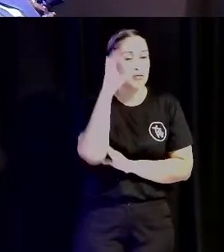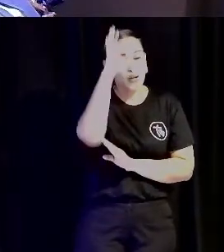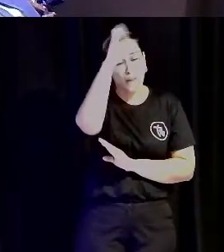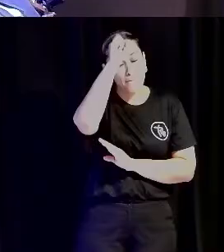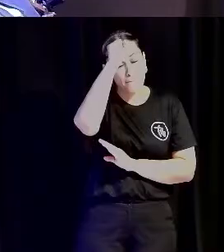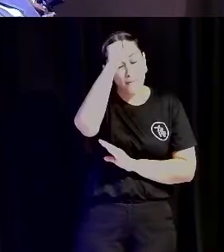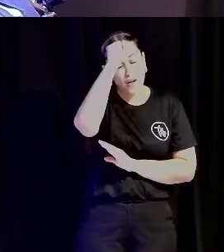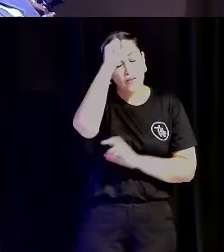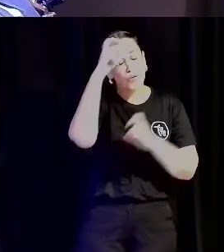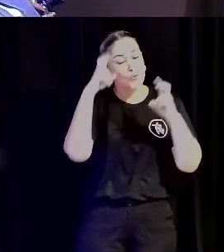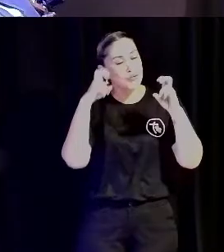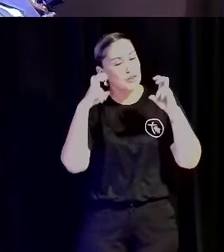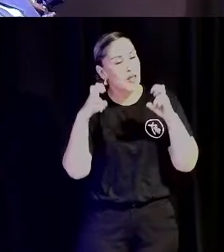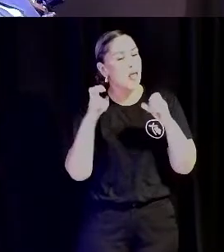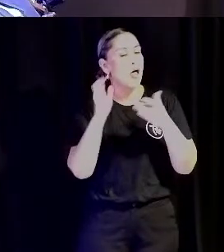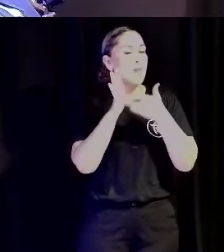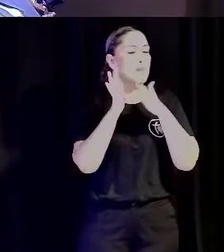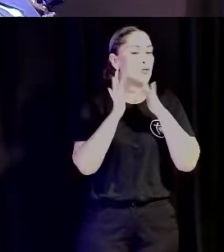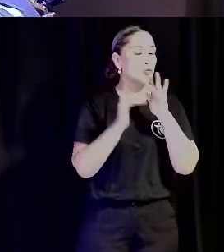Jesus? Você